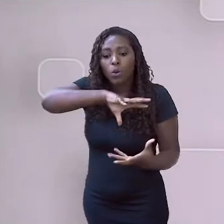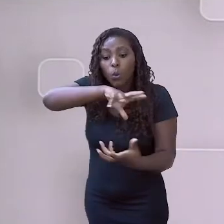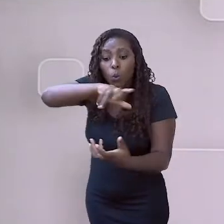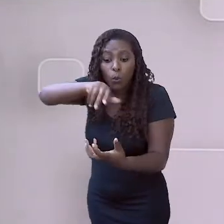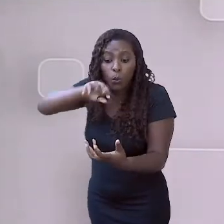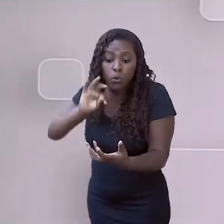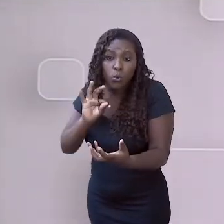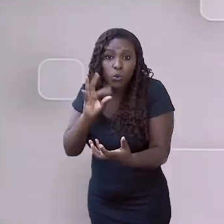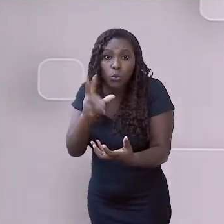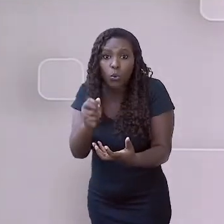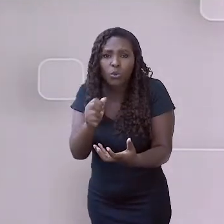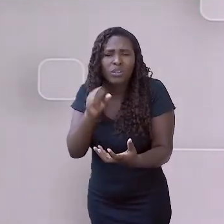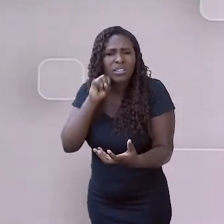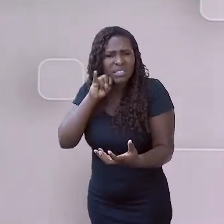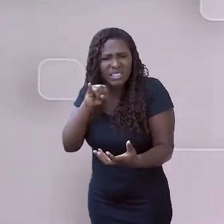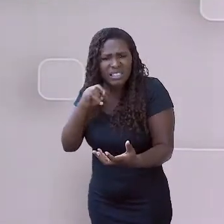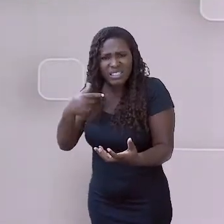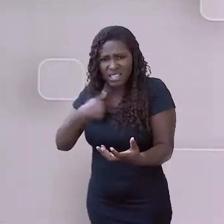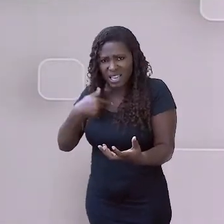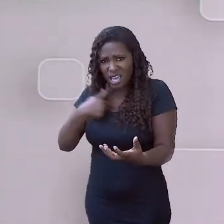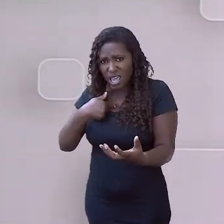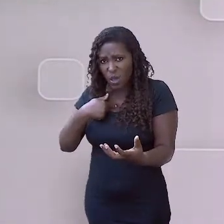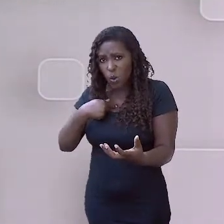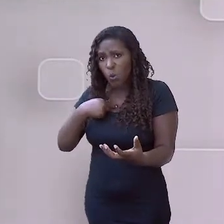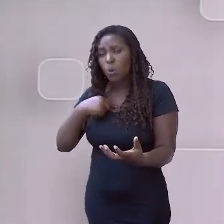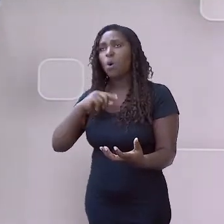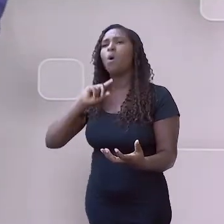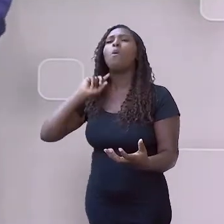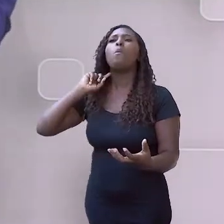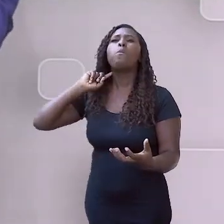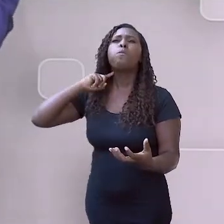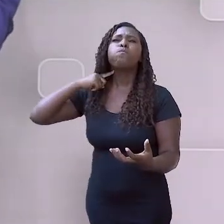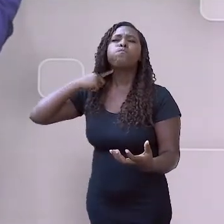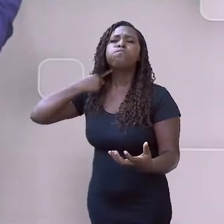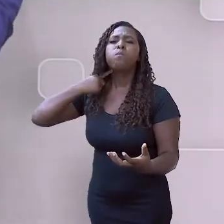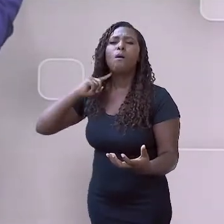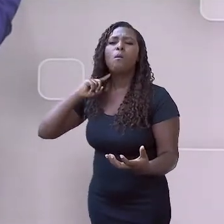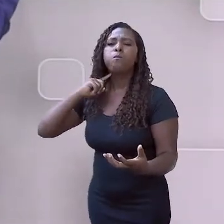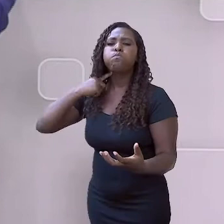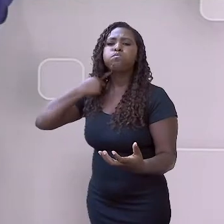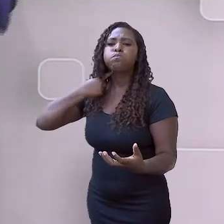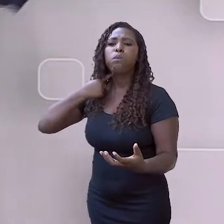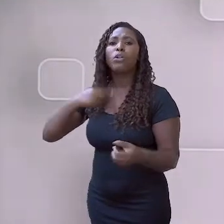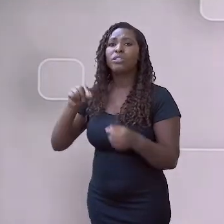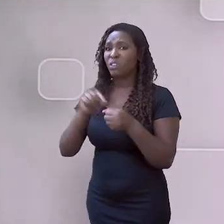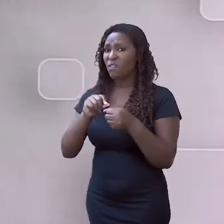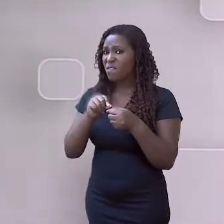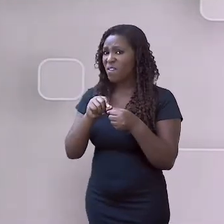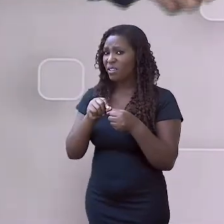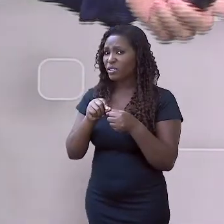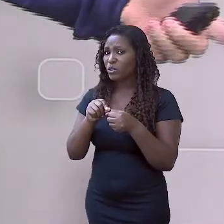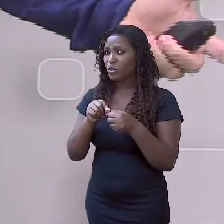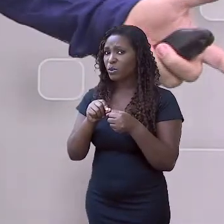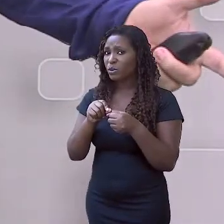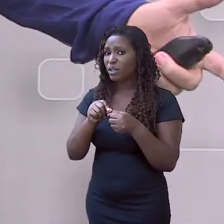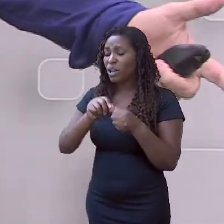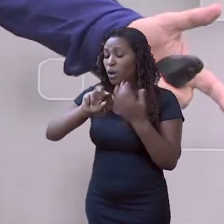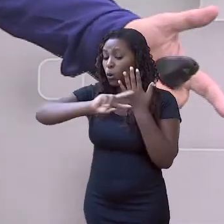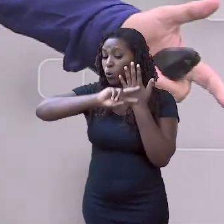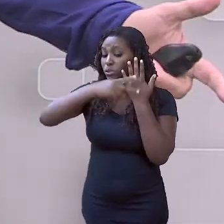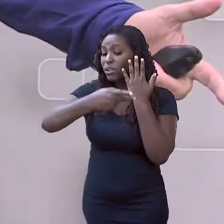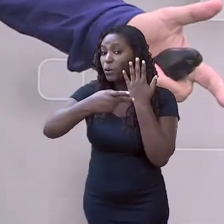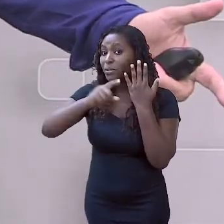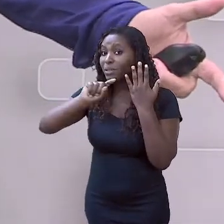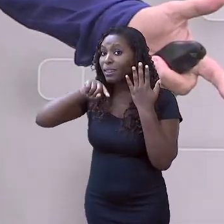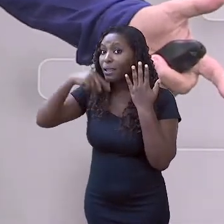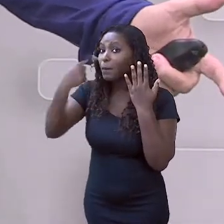Se eu estou contaminando o solo, eu tenho que pensar que a agricultura vai sofrer, vai ser influenciada por